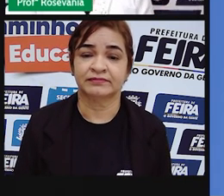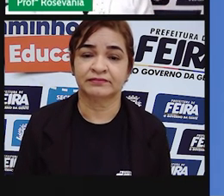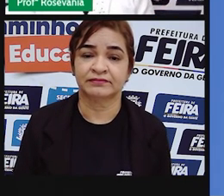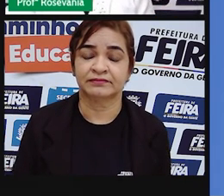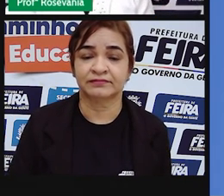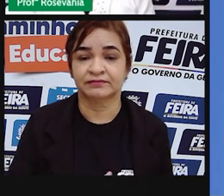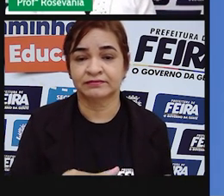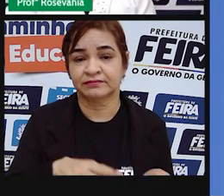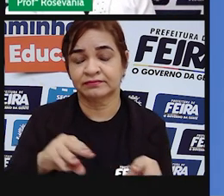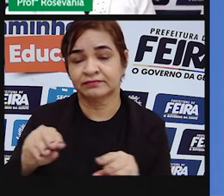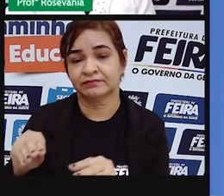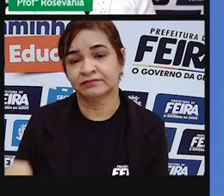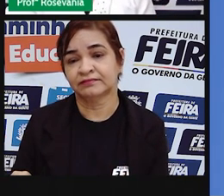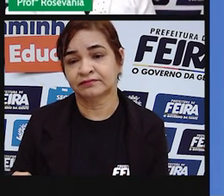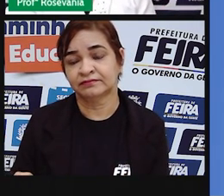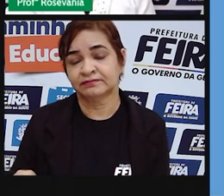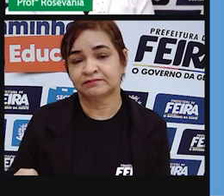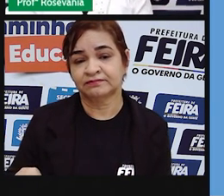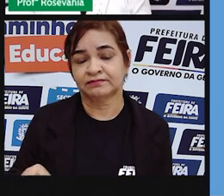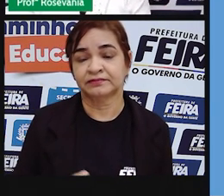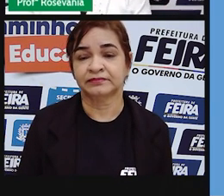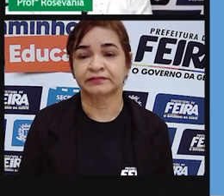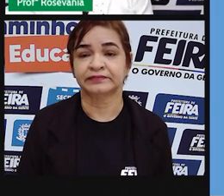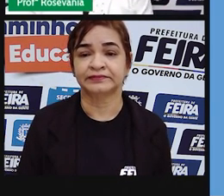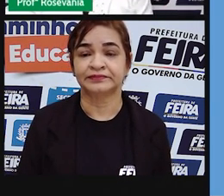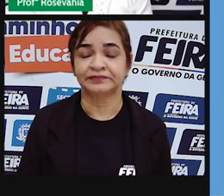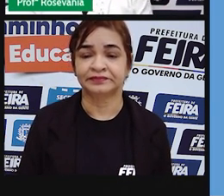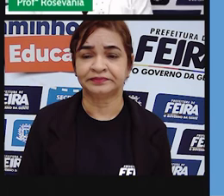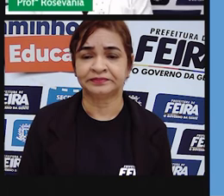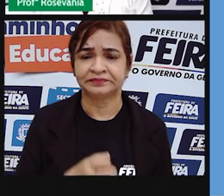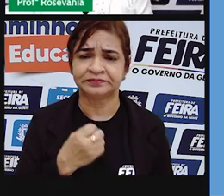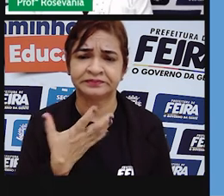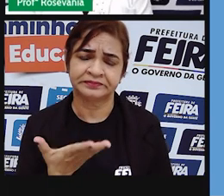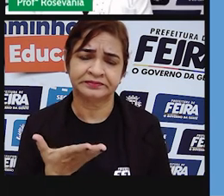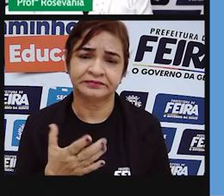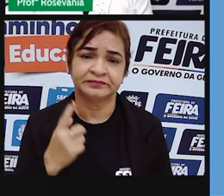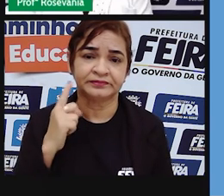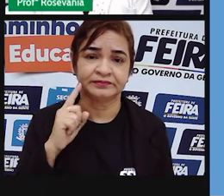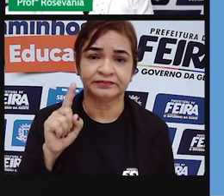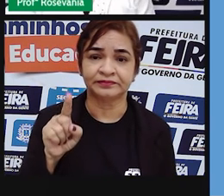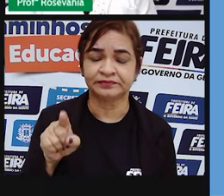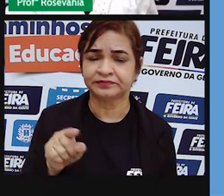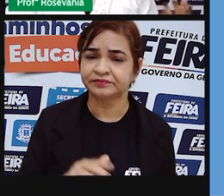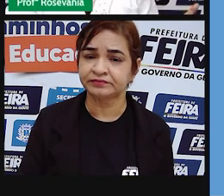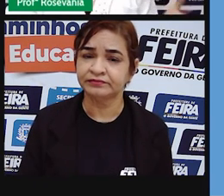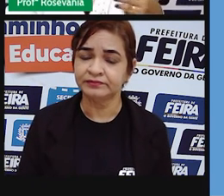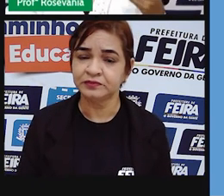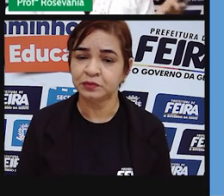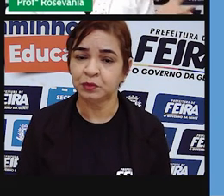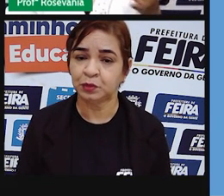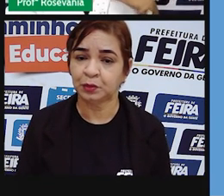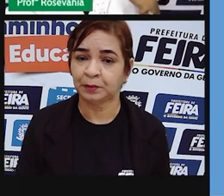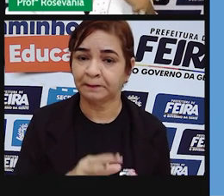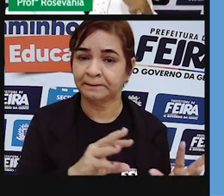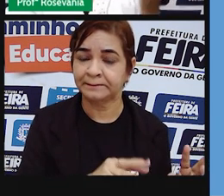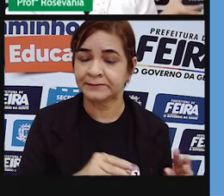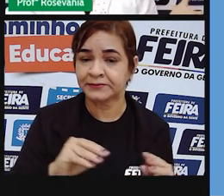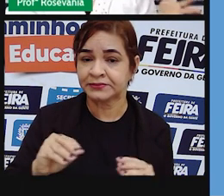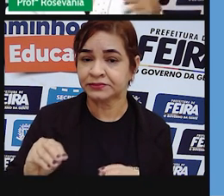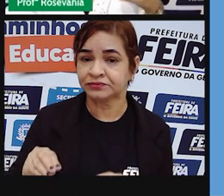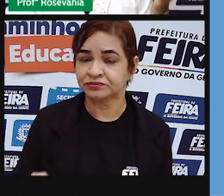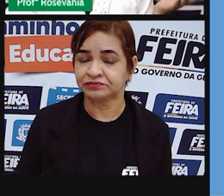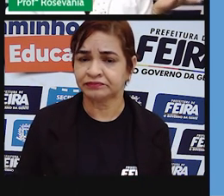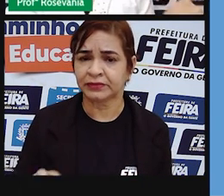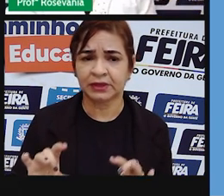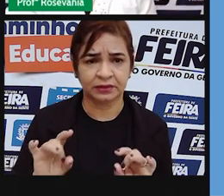é esse curso ele se misturou à é mas aí só vieram é só tem vidro dentro